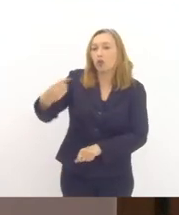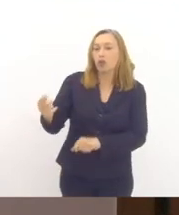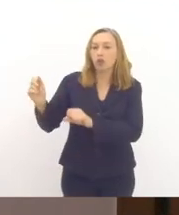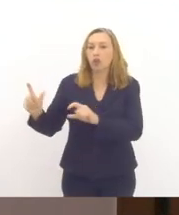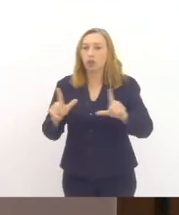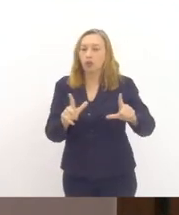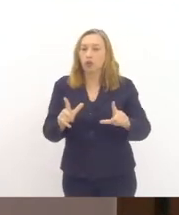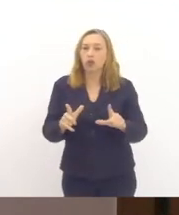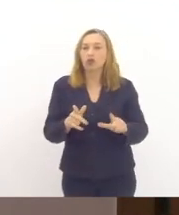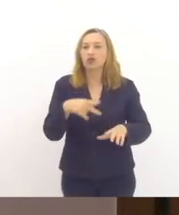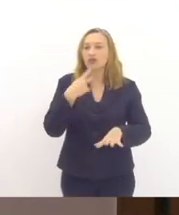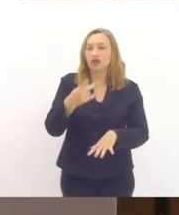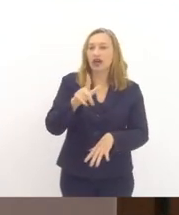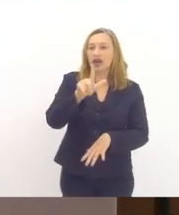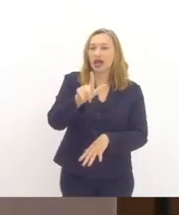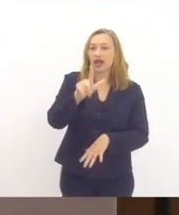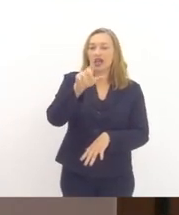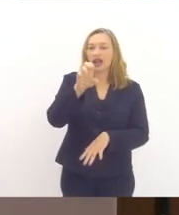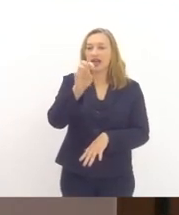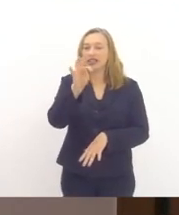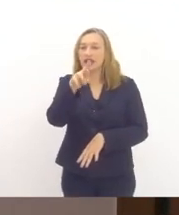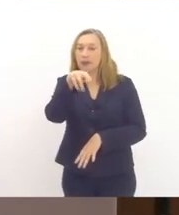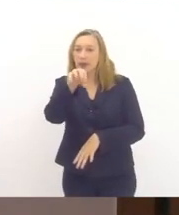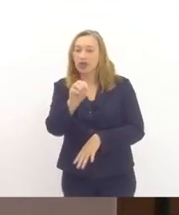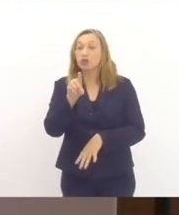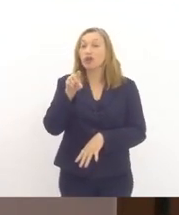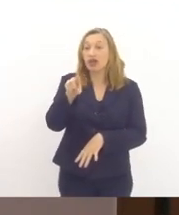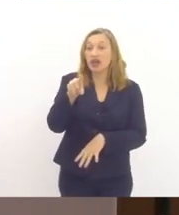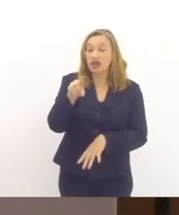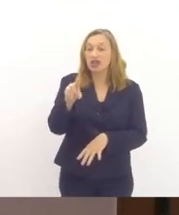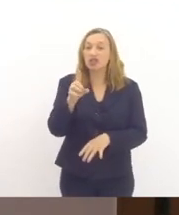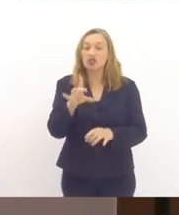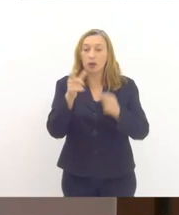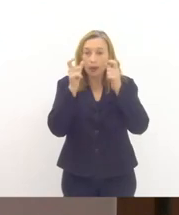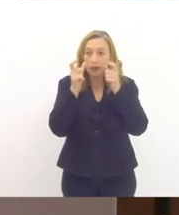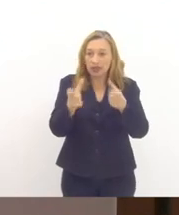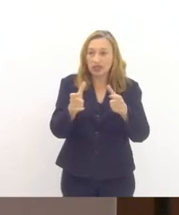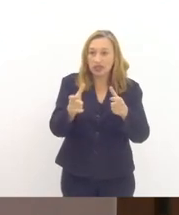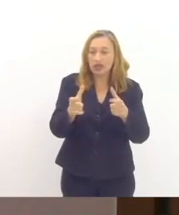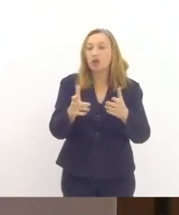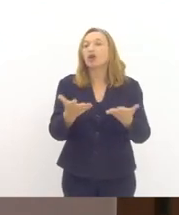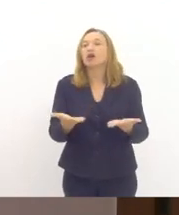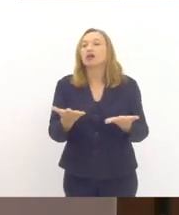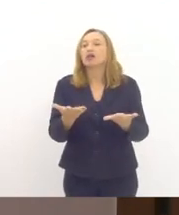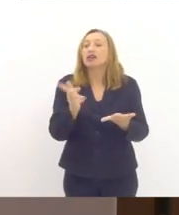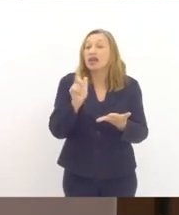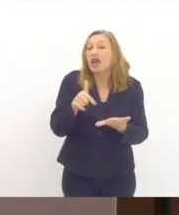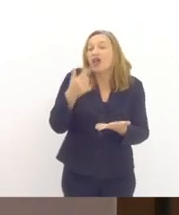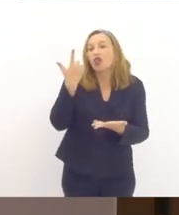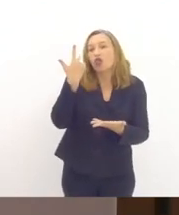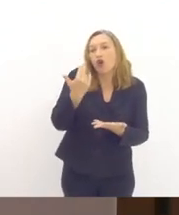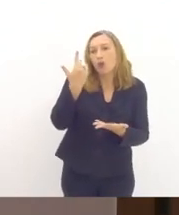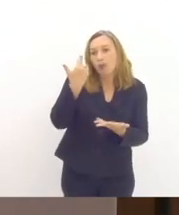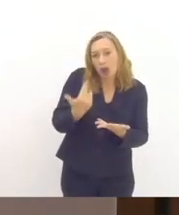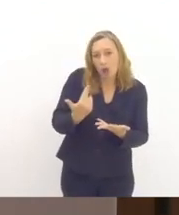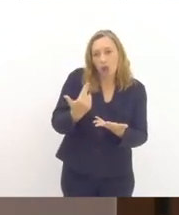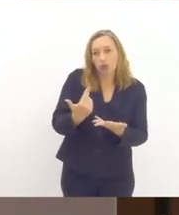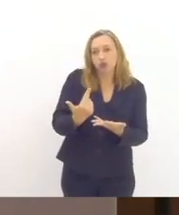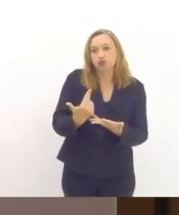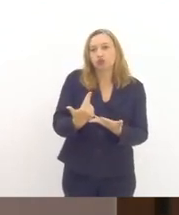dos multiletramentos, e aqui foi só trazida para chamar a atenção para algo que é comum no senso,